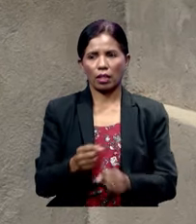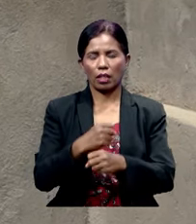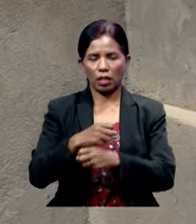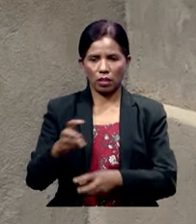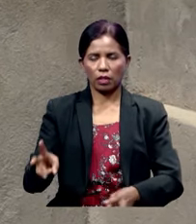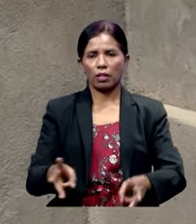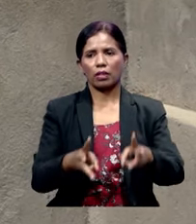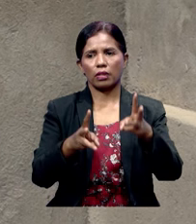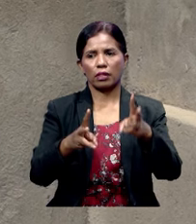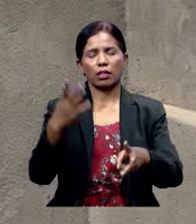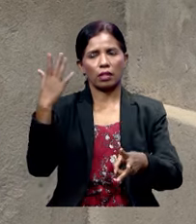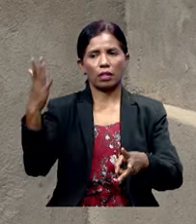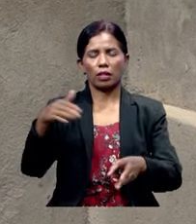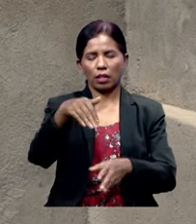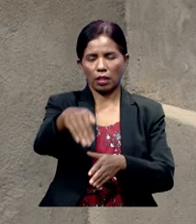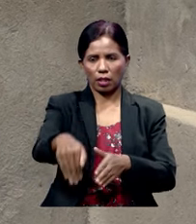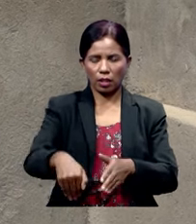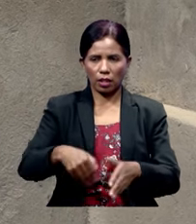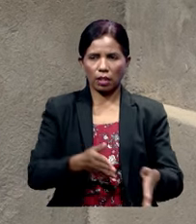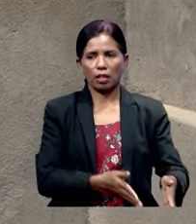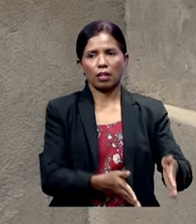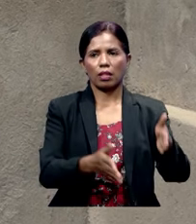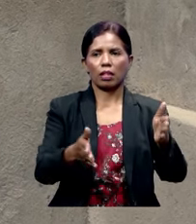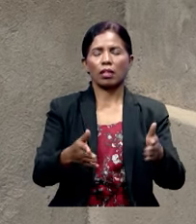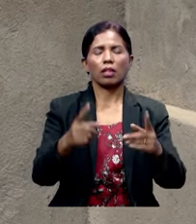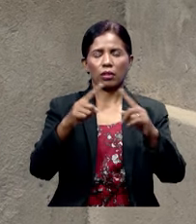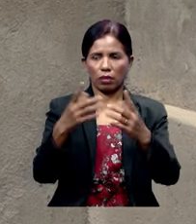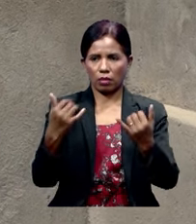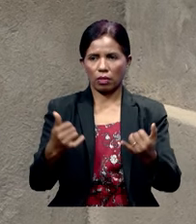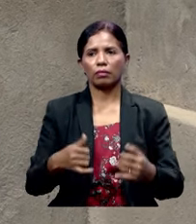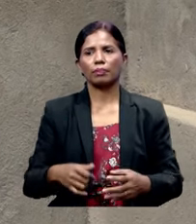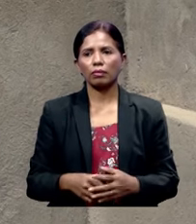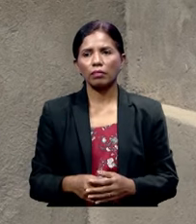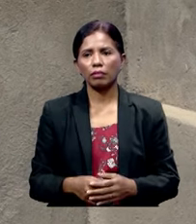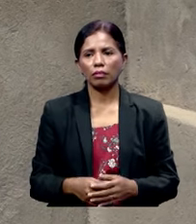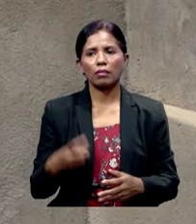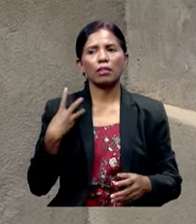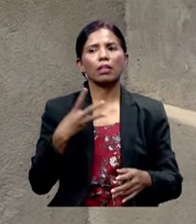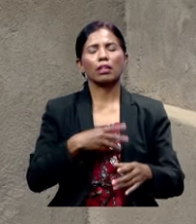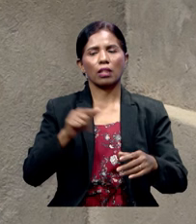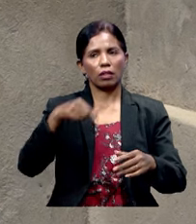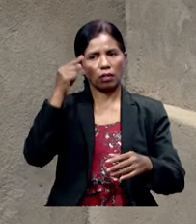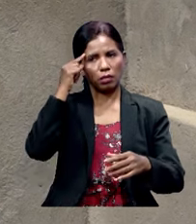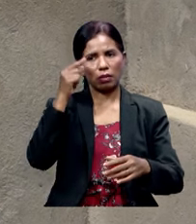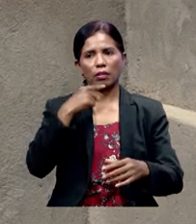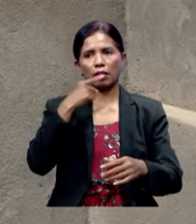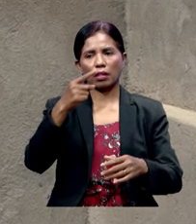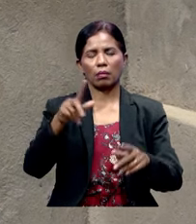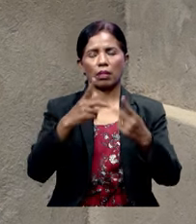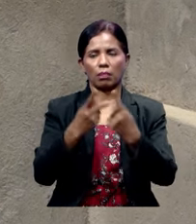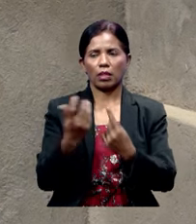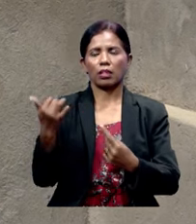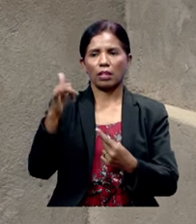estrada que baleta ka atiru rai balu ate agora ite no governo so deham ba companhia sera